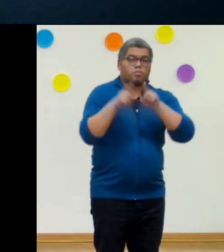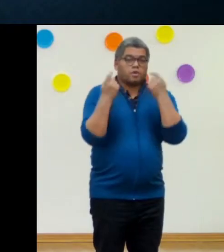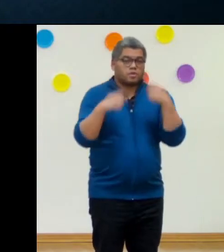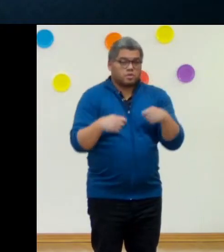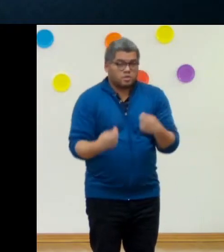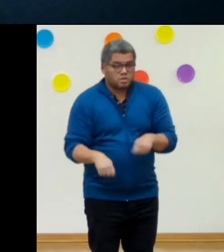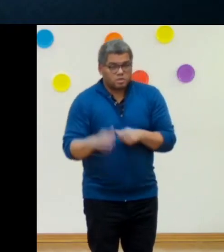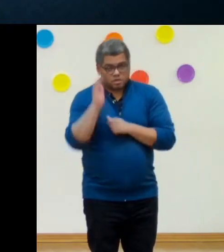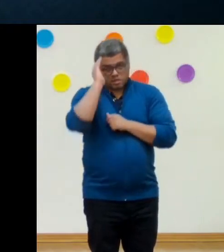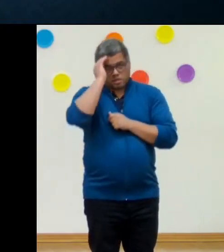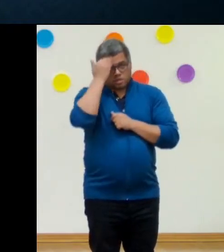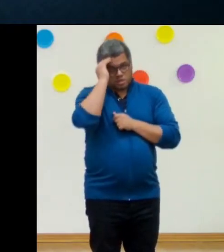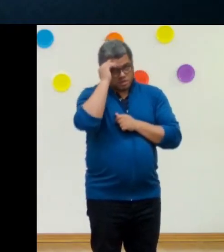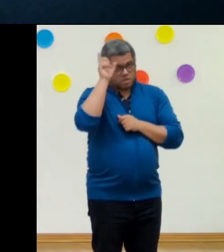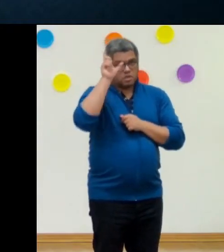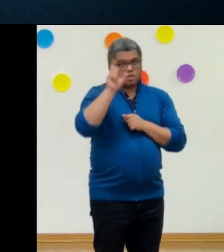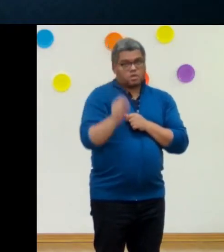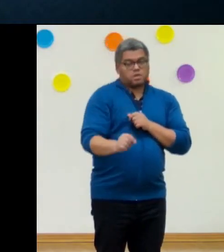mandamentos são